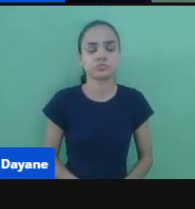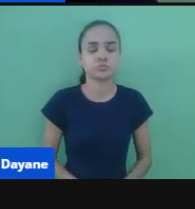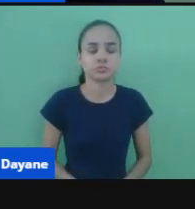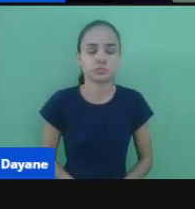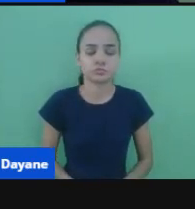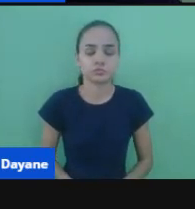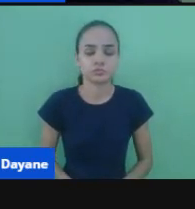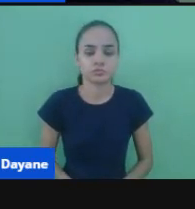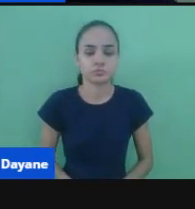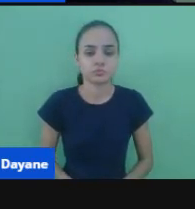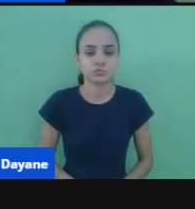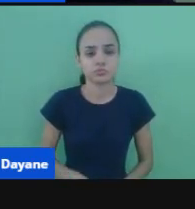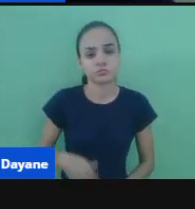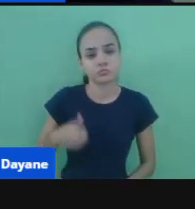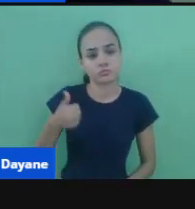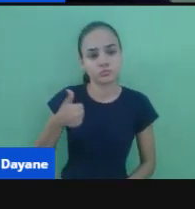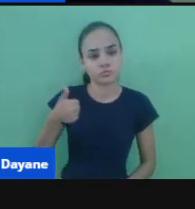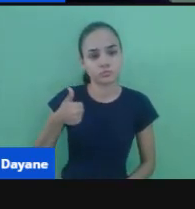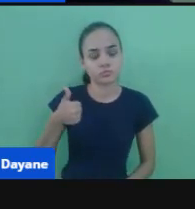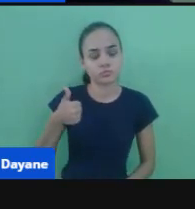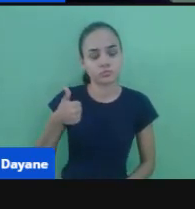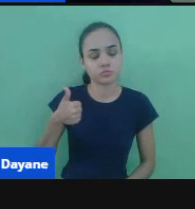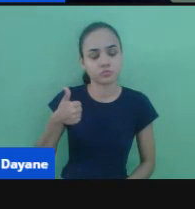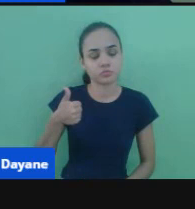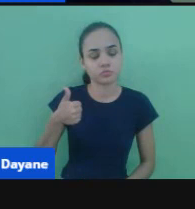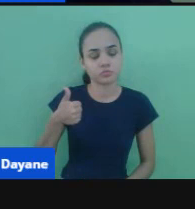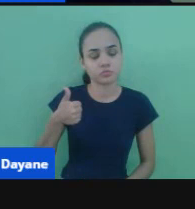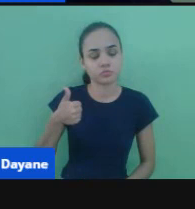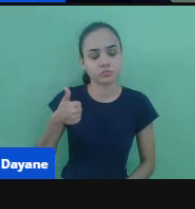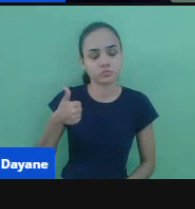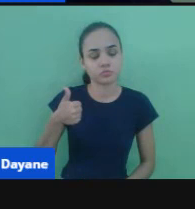é um modo poético. Então ele